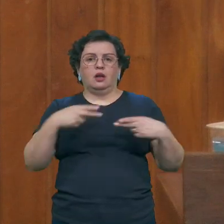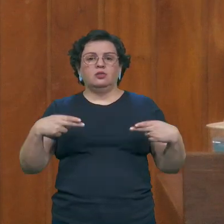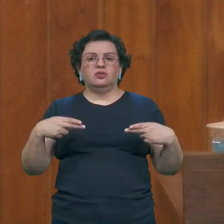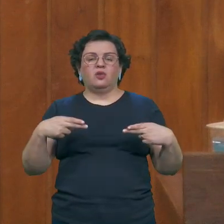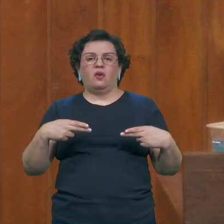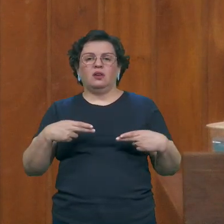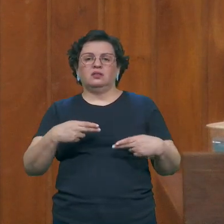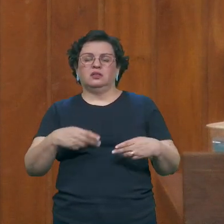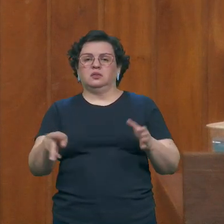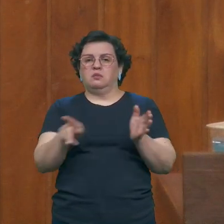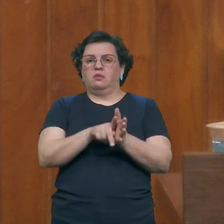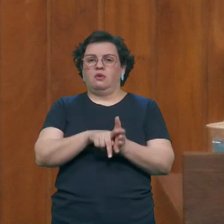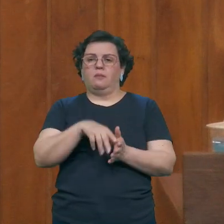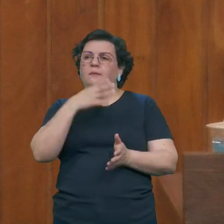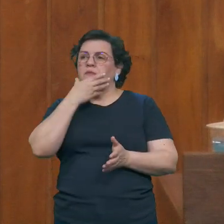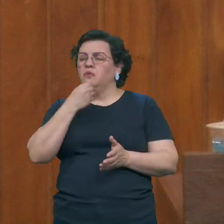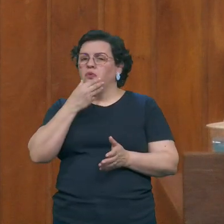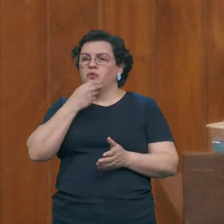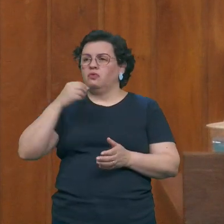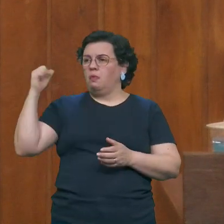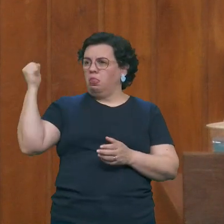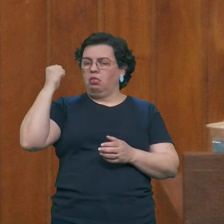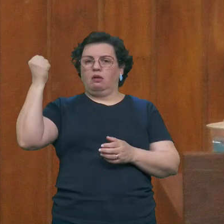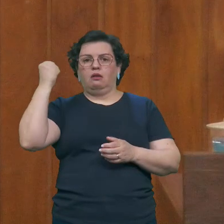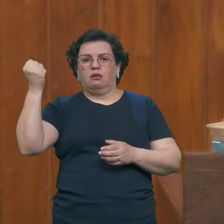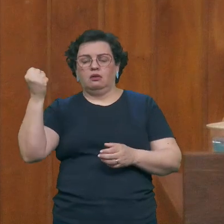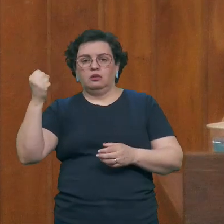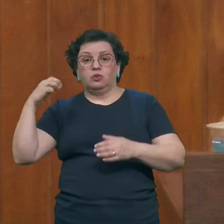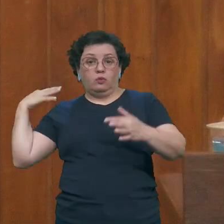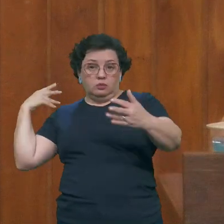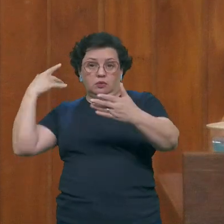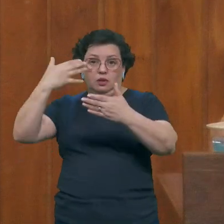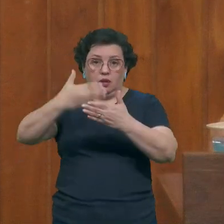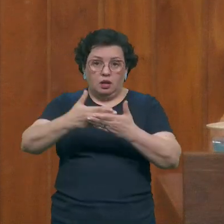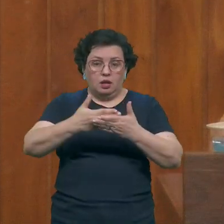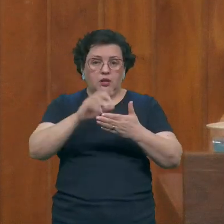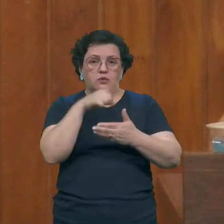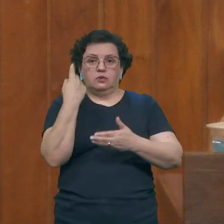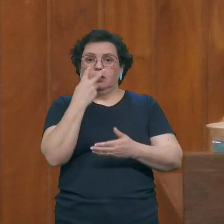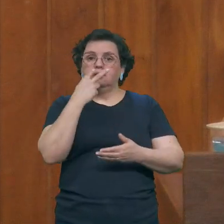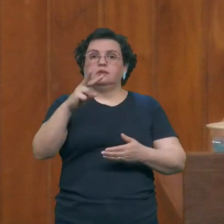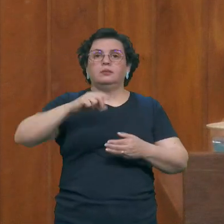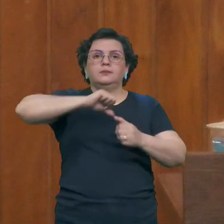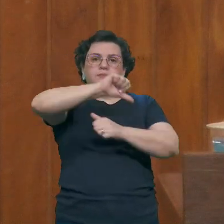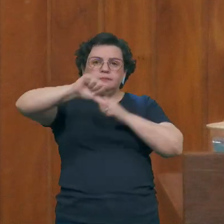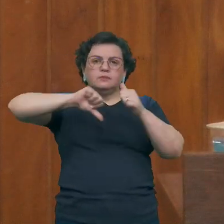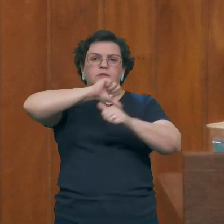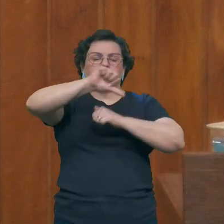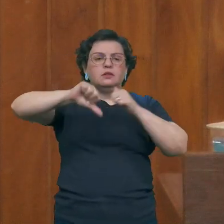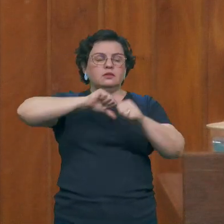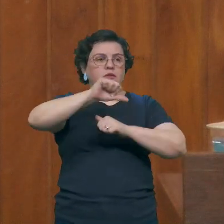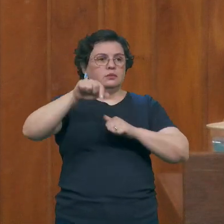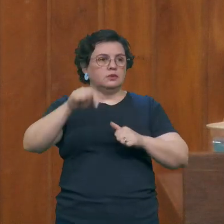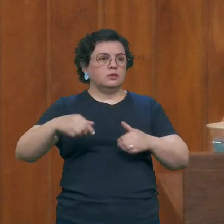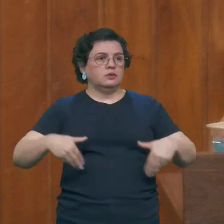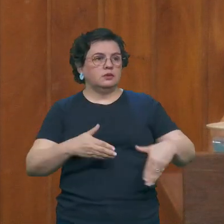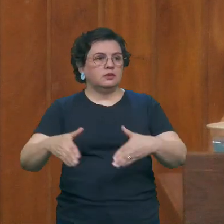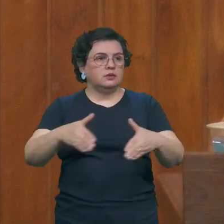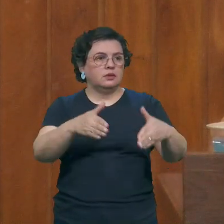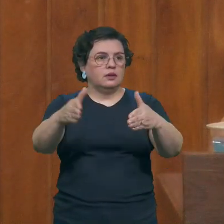agressiva prevaleça. De algumas décadas para cá, temos visto muitas transformações nessa